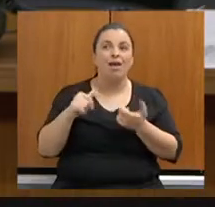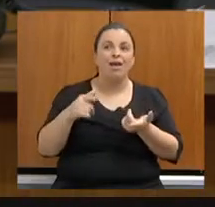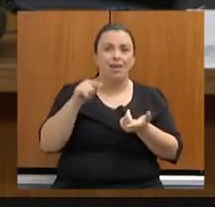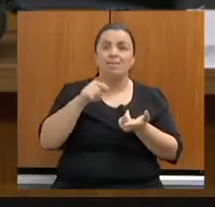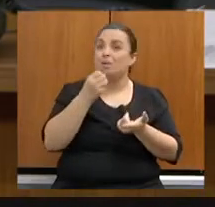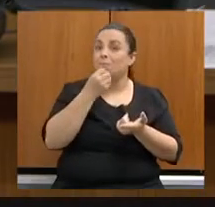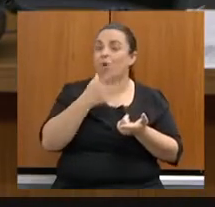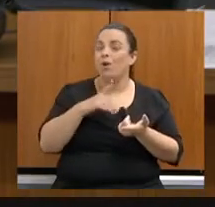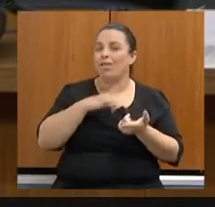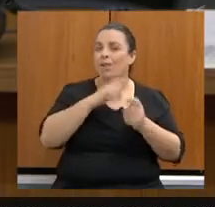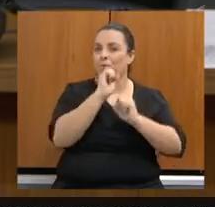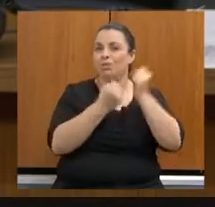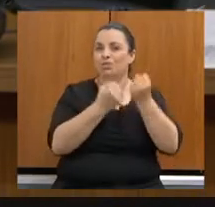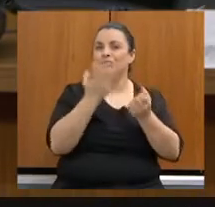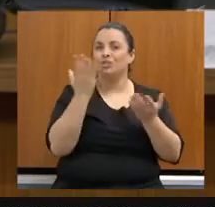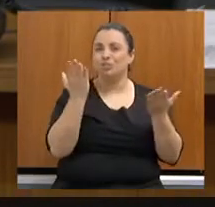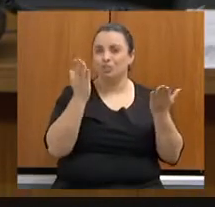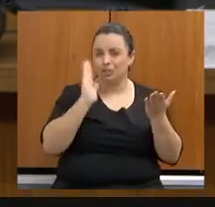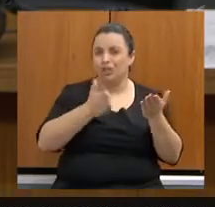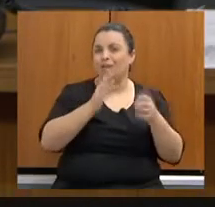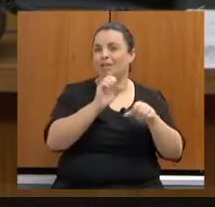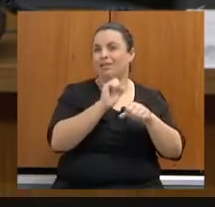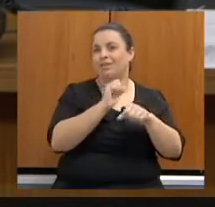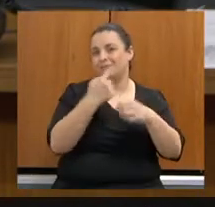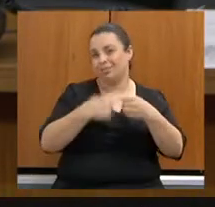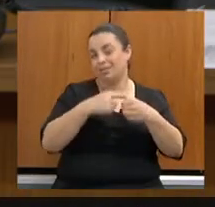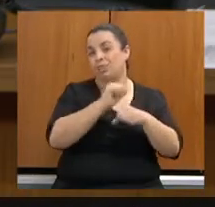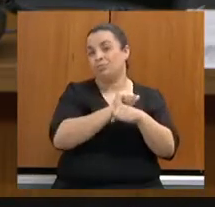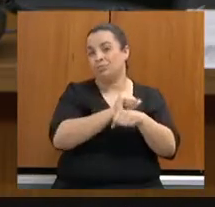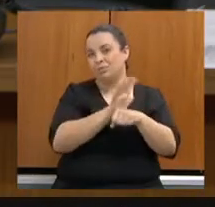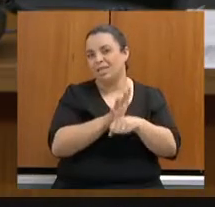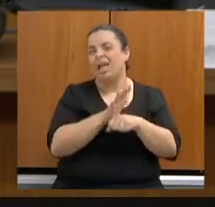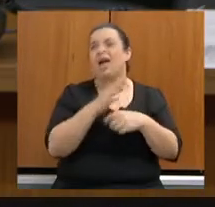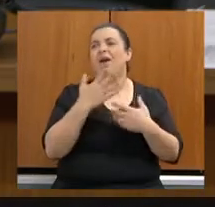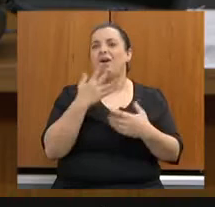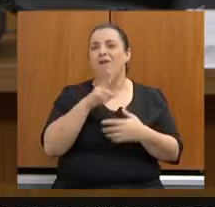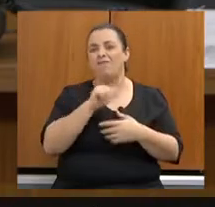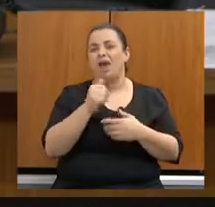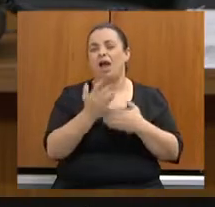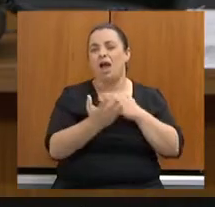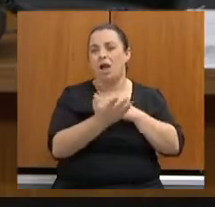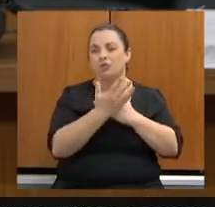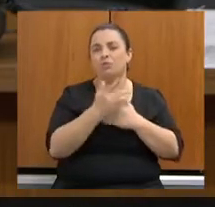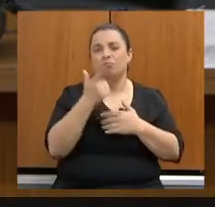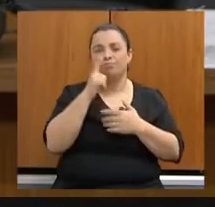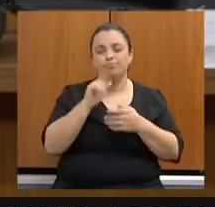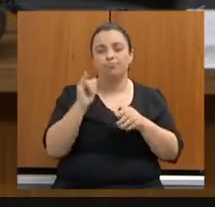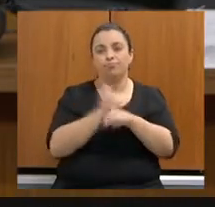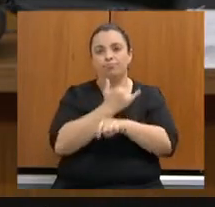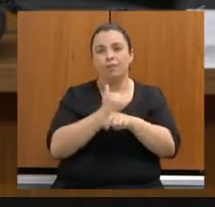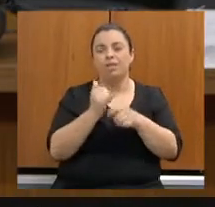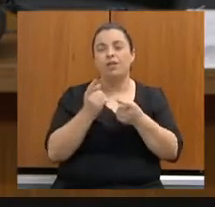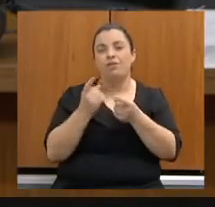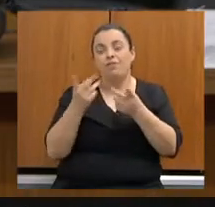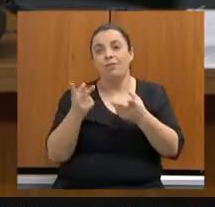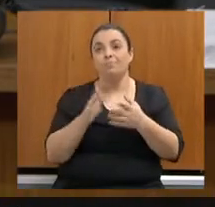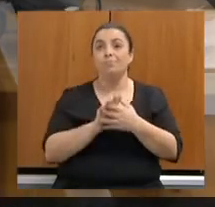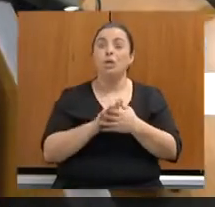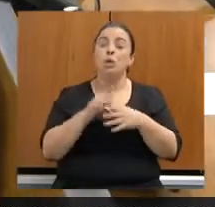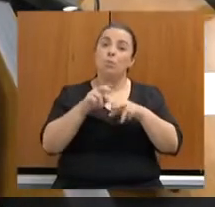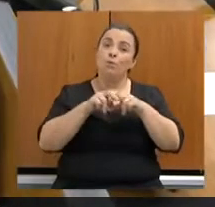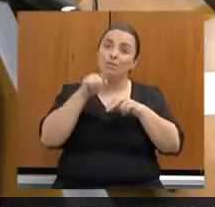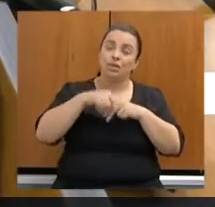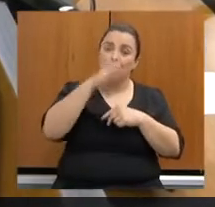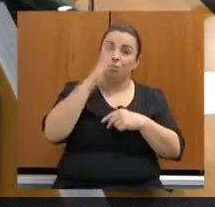vai também ajudar a minimizar porque não vai ter aula por causa do nosso café ele sai em grau e realmente